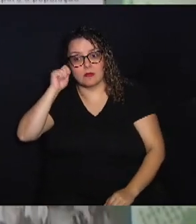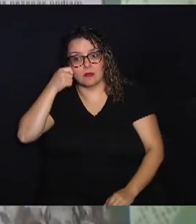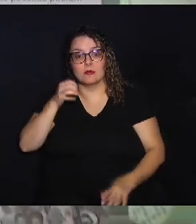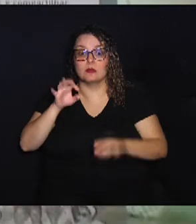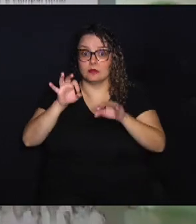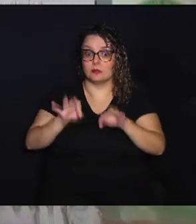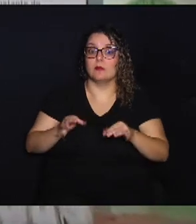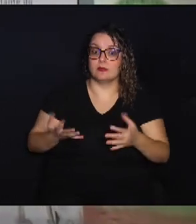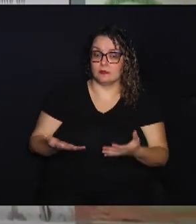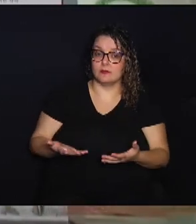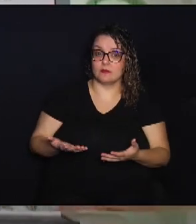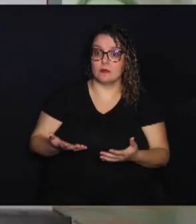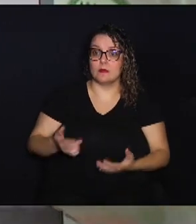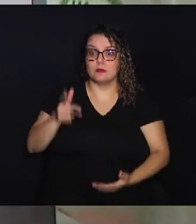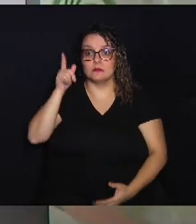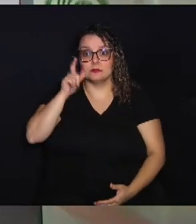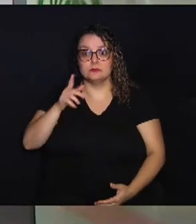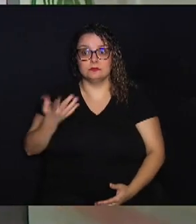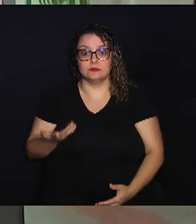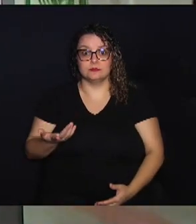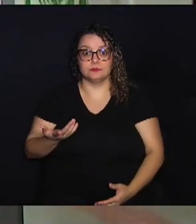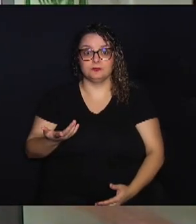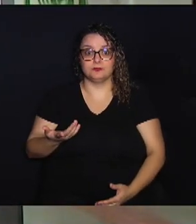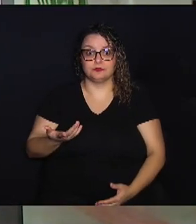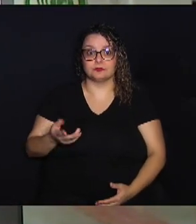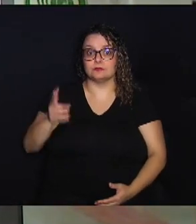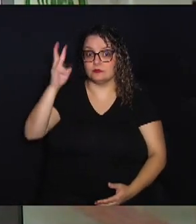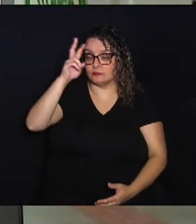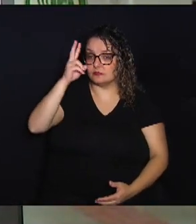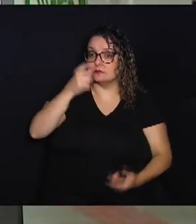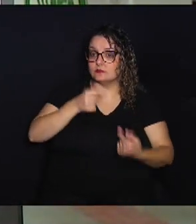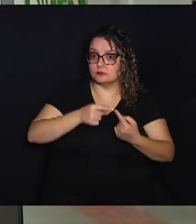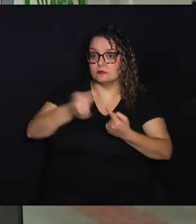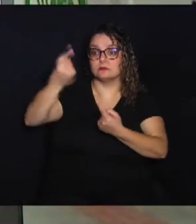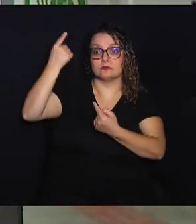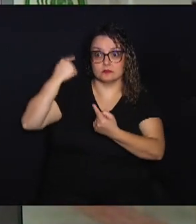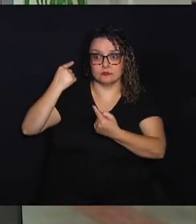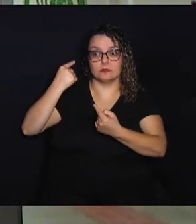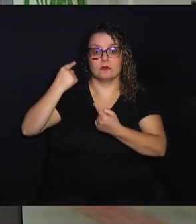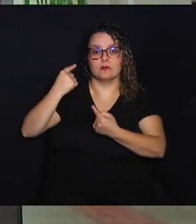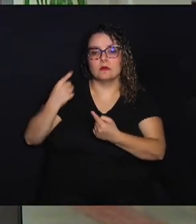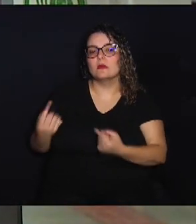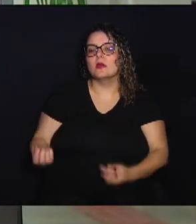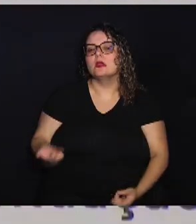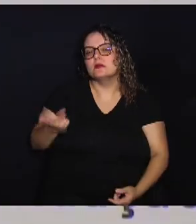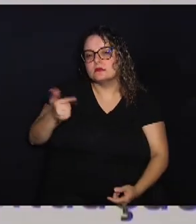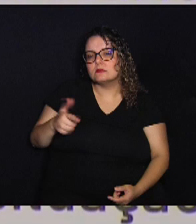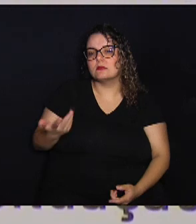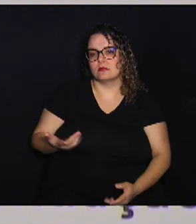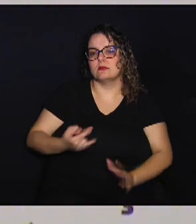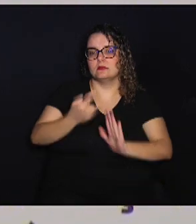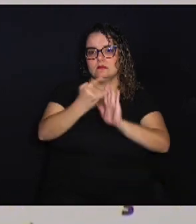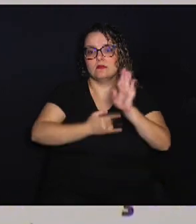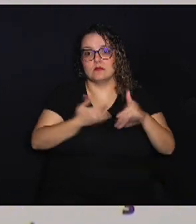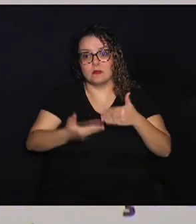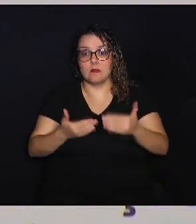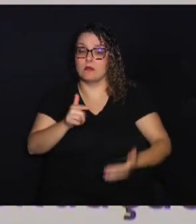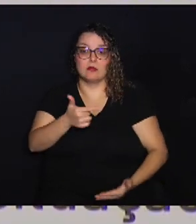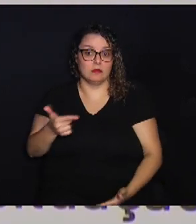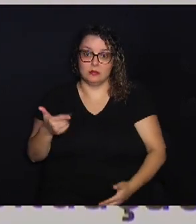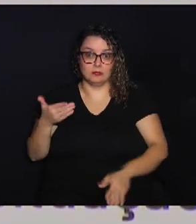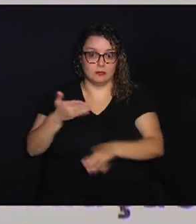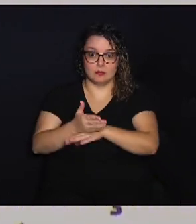justamente conseguir relembrar e captar novamente essa documentação que a gente não tinha